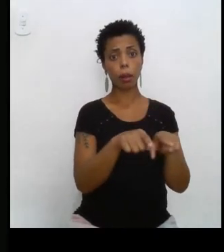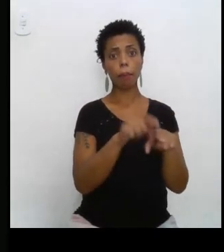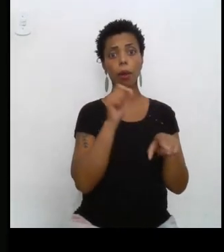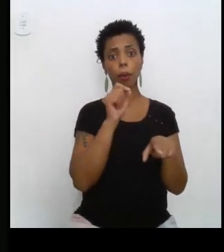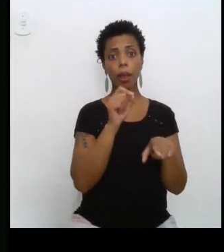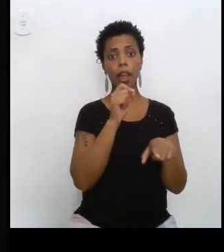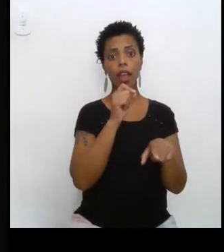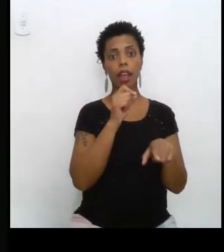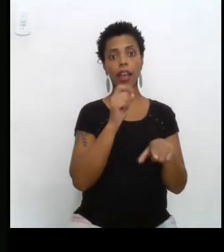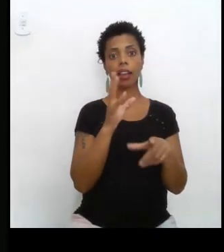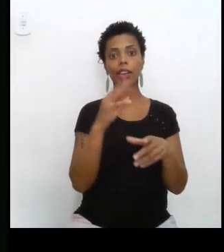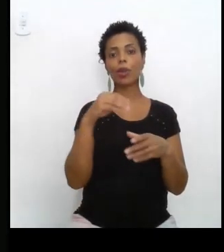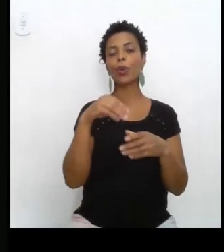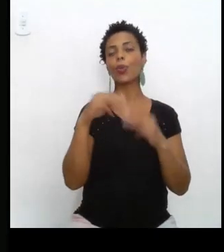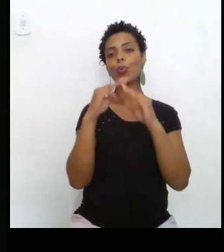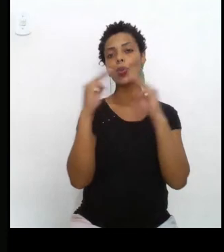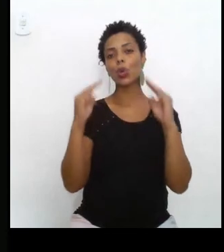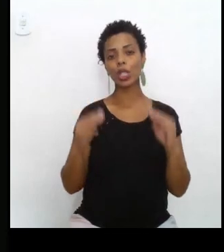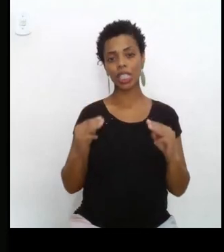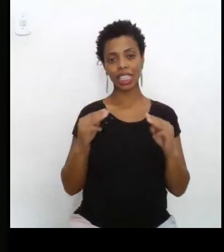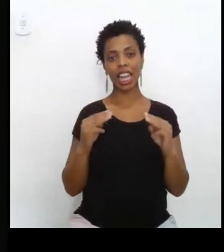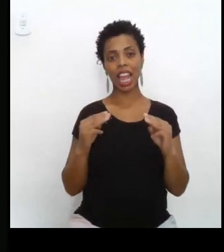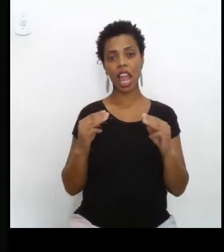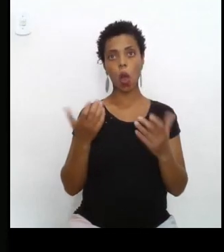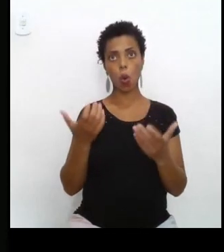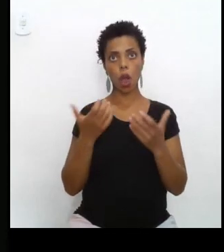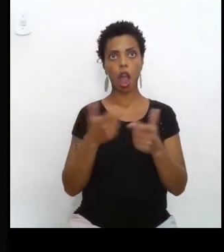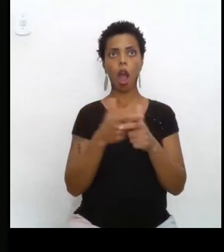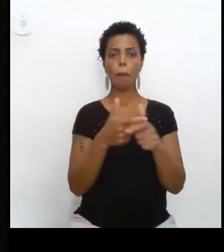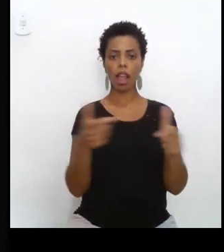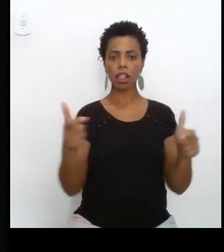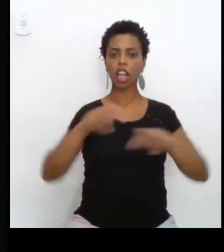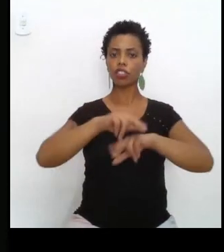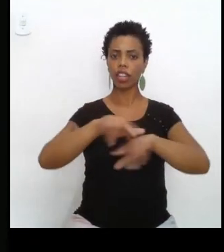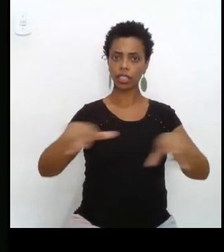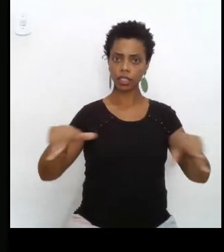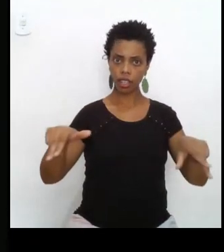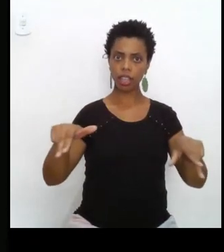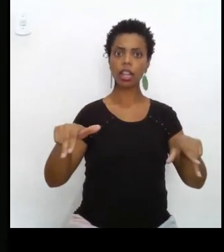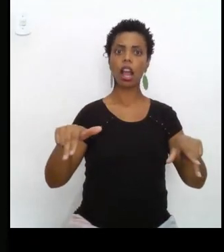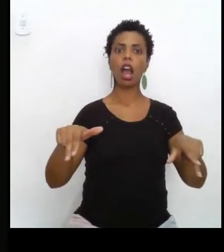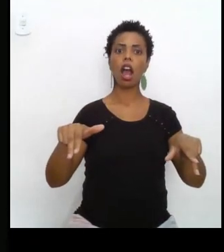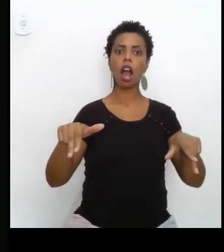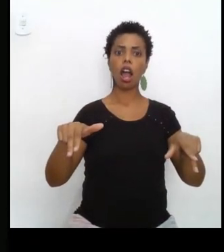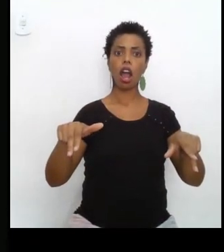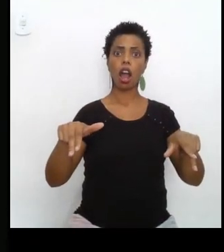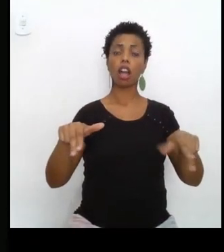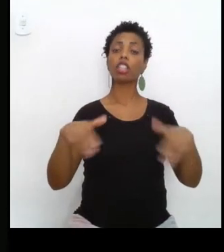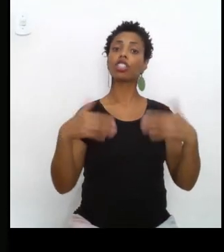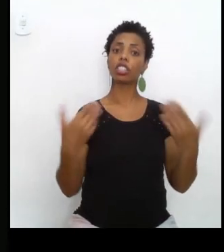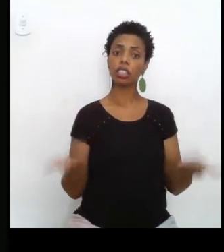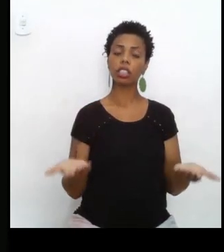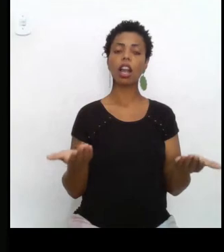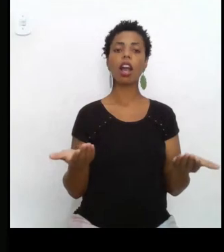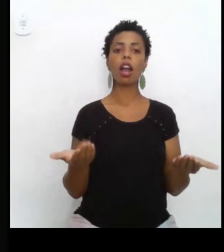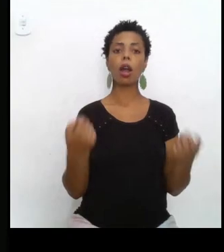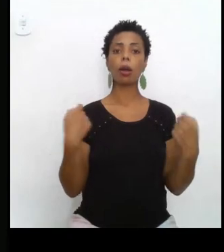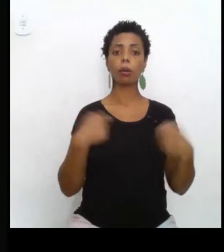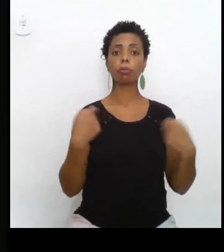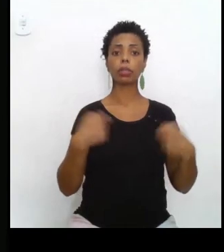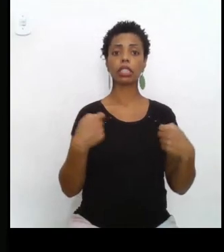também que o museu é está buscando cada vez mais se aproximar também ocupe é posições